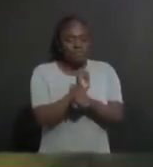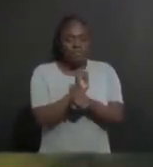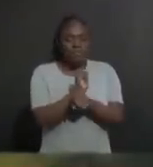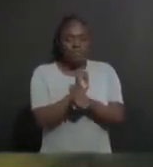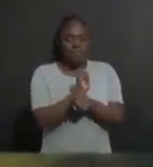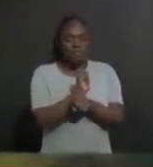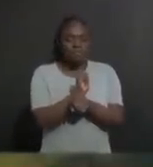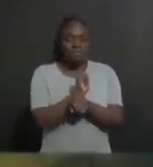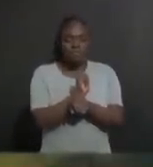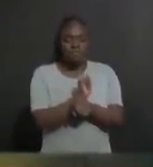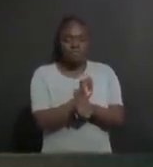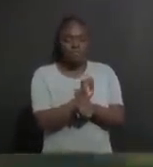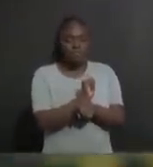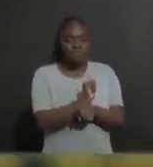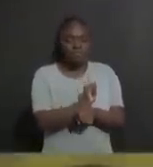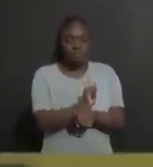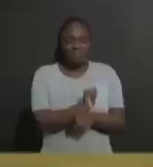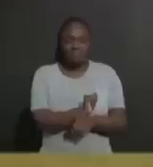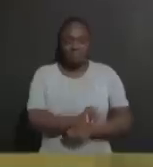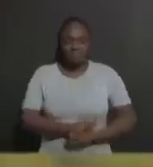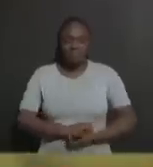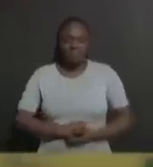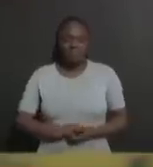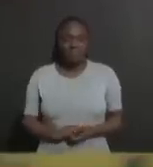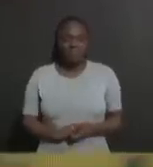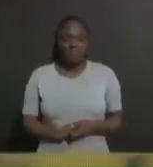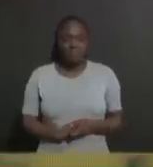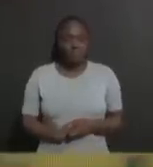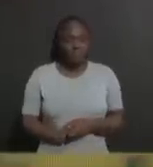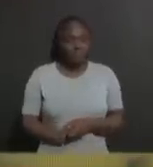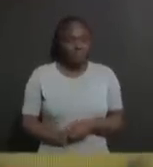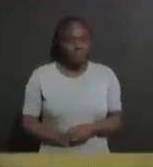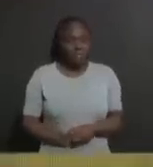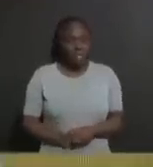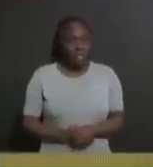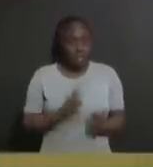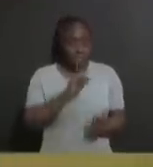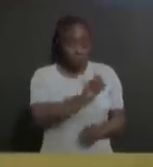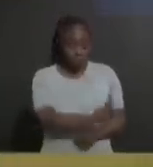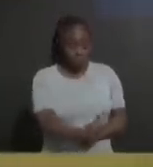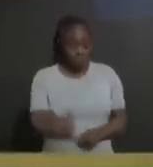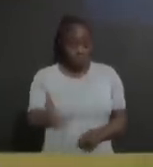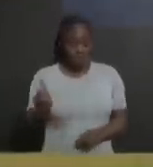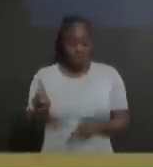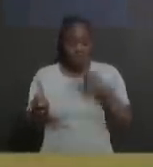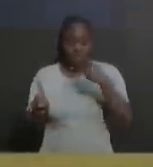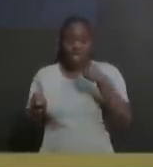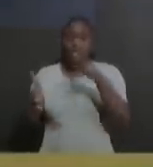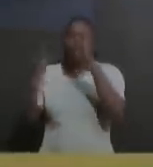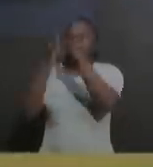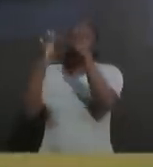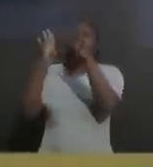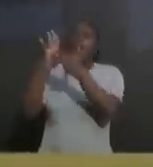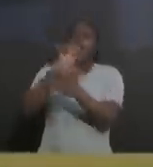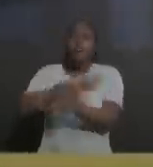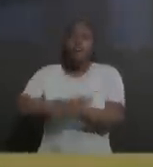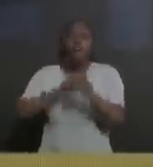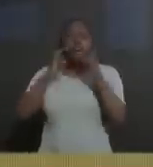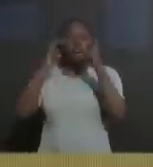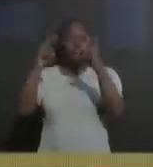Gente, olha que perturbação, olha que coisa. Ele saiu lá fora assim e falou assim: Jesus te ama!